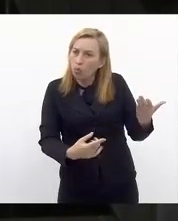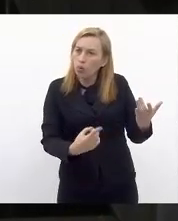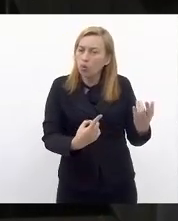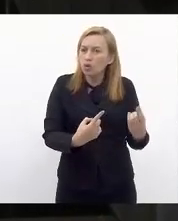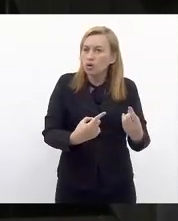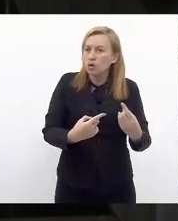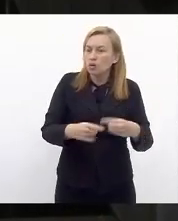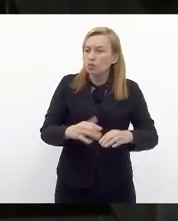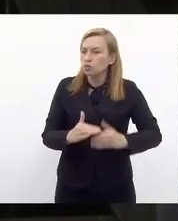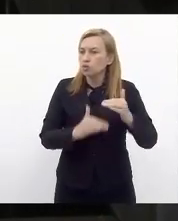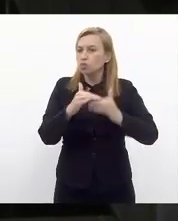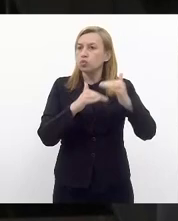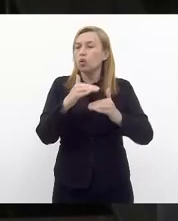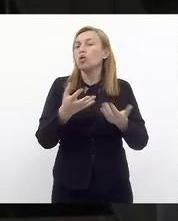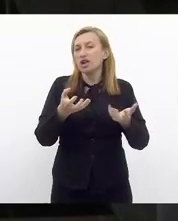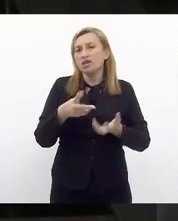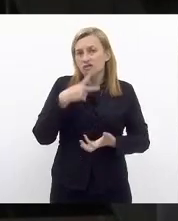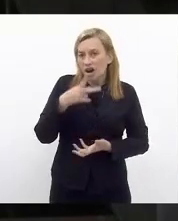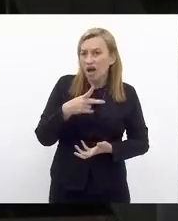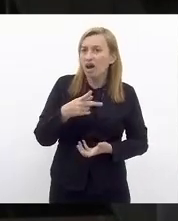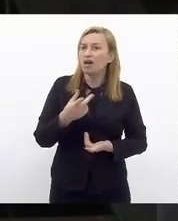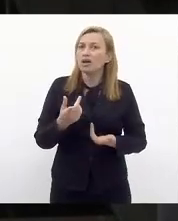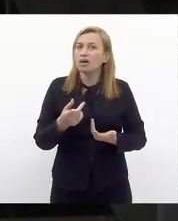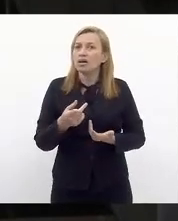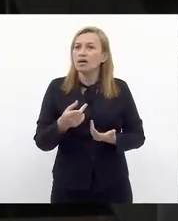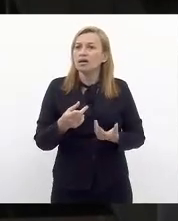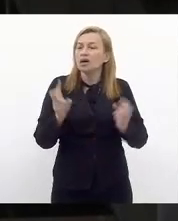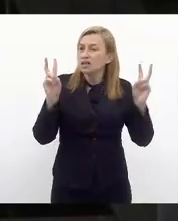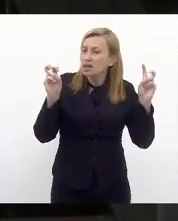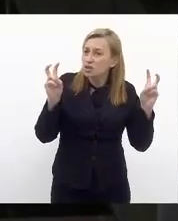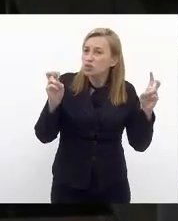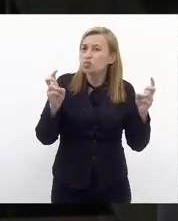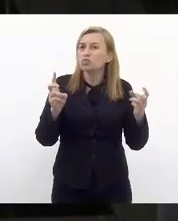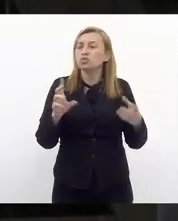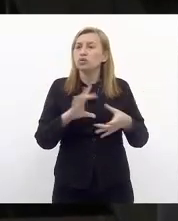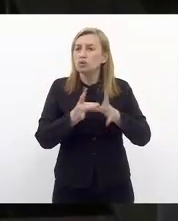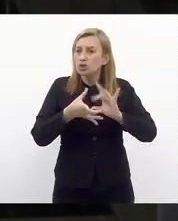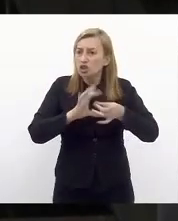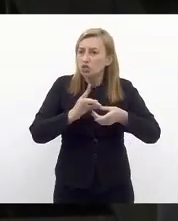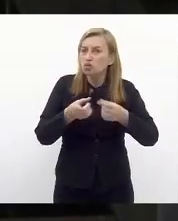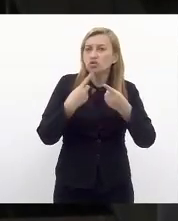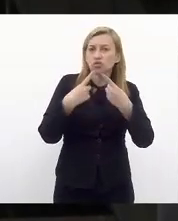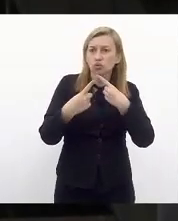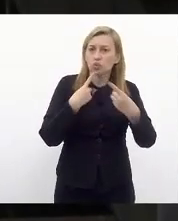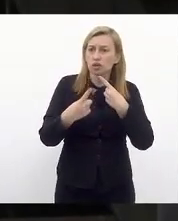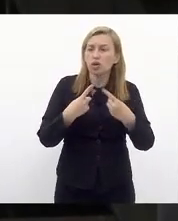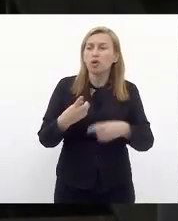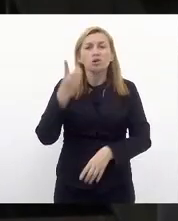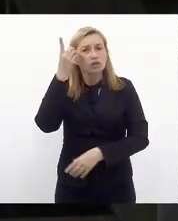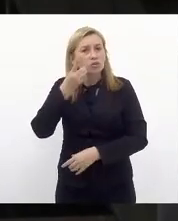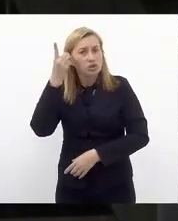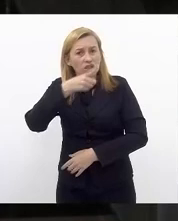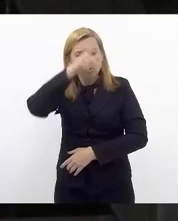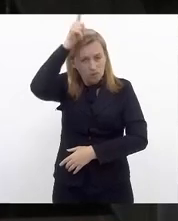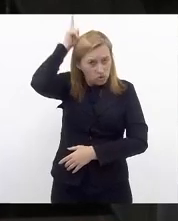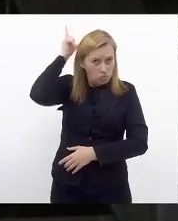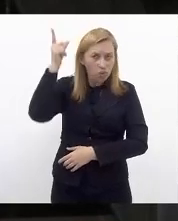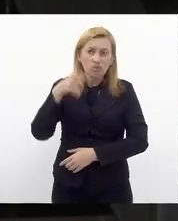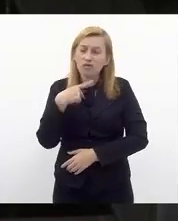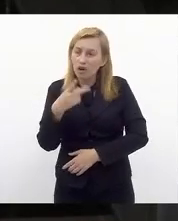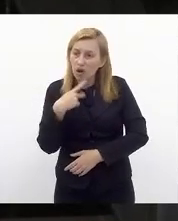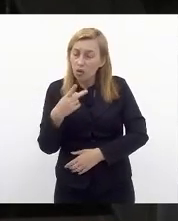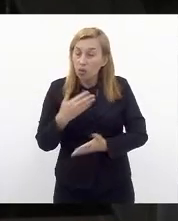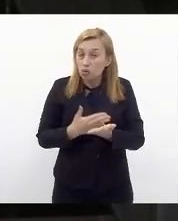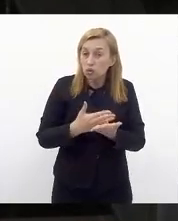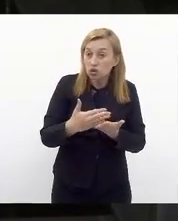desenvolvimentista que vai fazer essa introdução porque ele para demarcar em que contexto para fazer um desse debate E aí o Deputado Luiz Paulo né